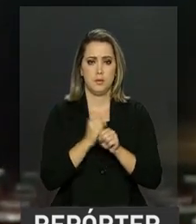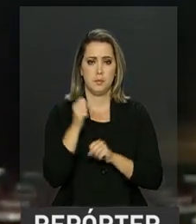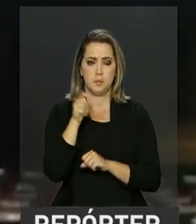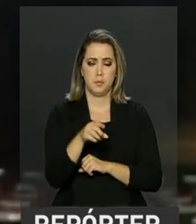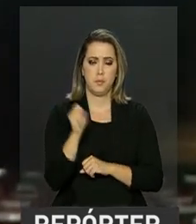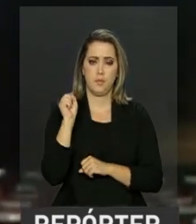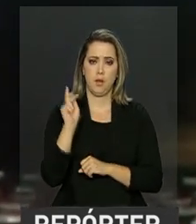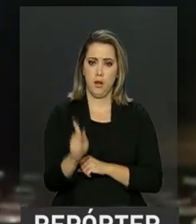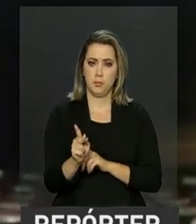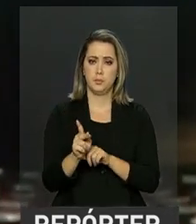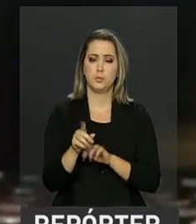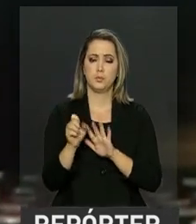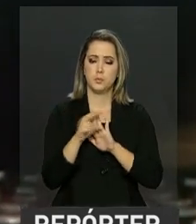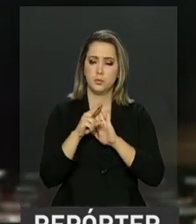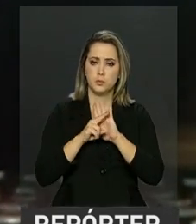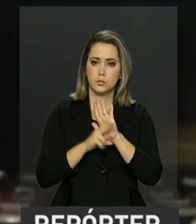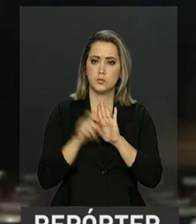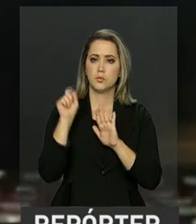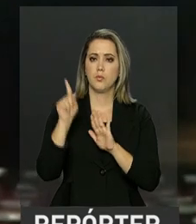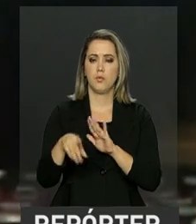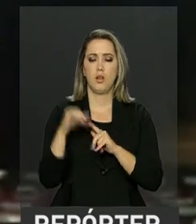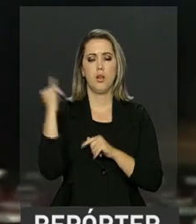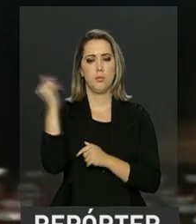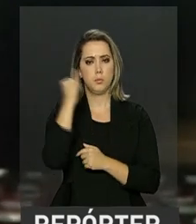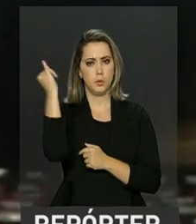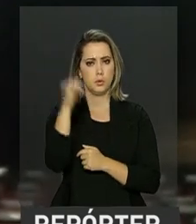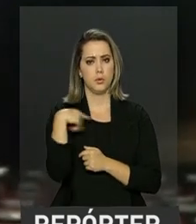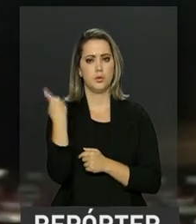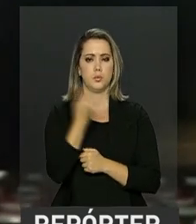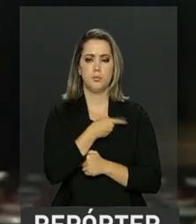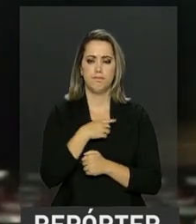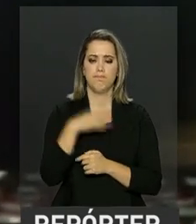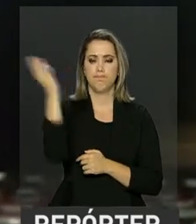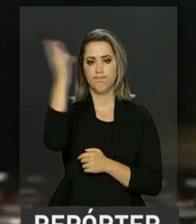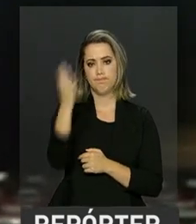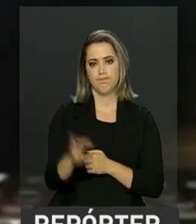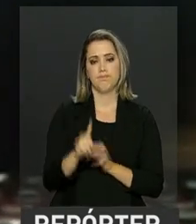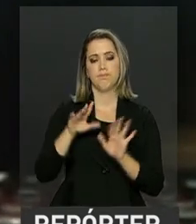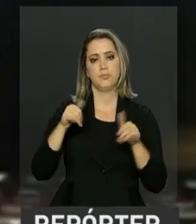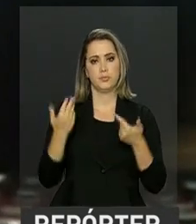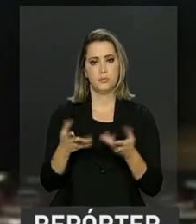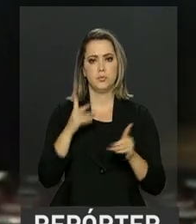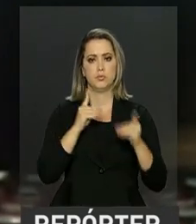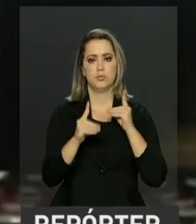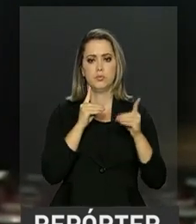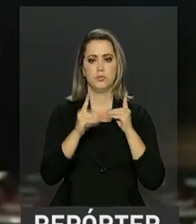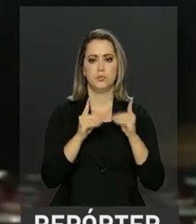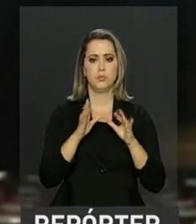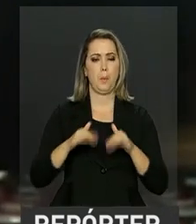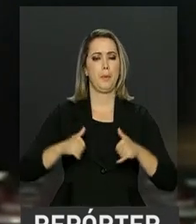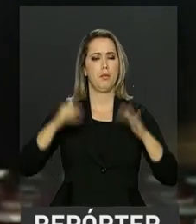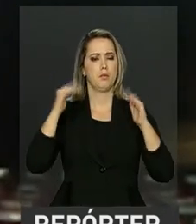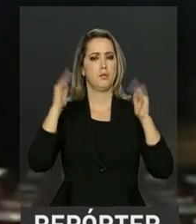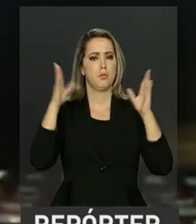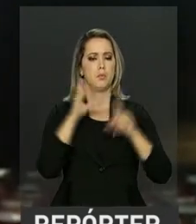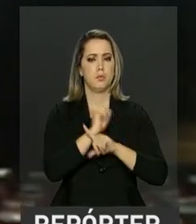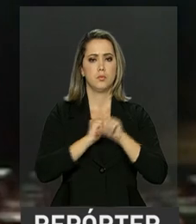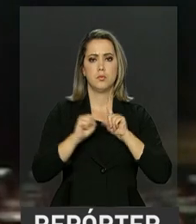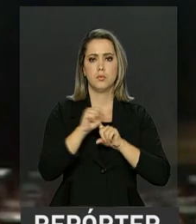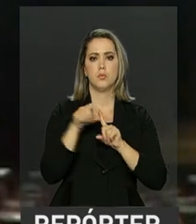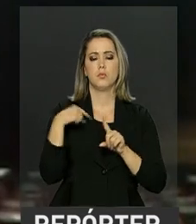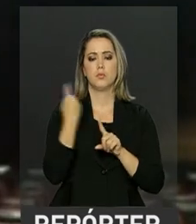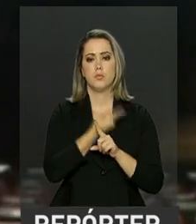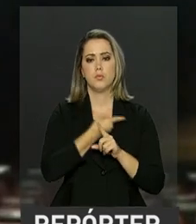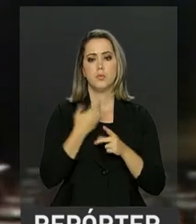reforma da previdência é um assunto muito importante para todos os brasileiros por isso vem sendo discutido ao máximo com a sociedade e